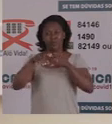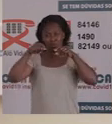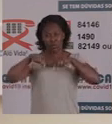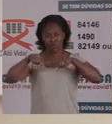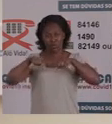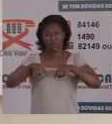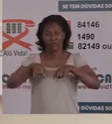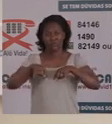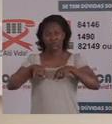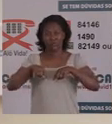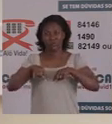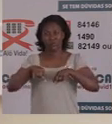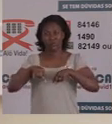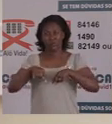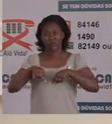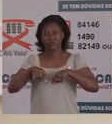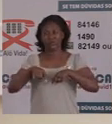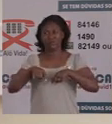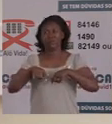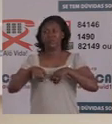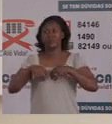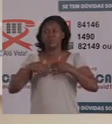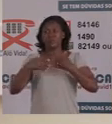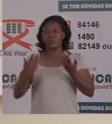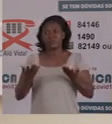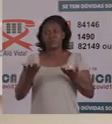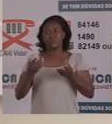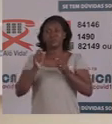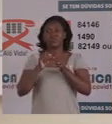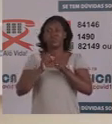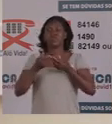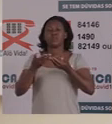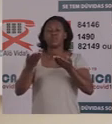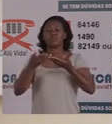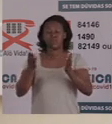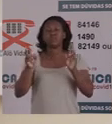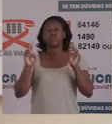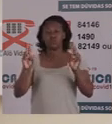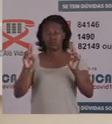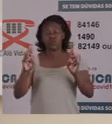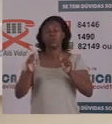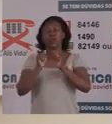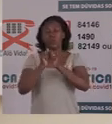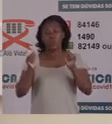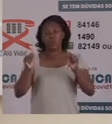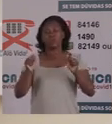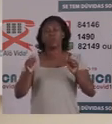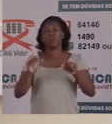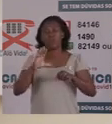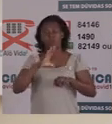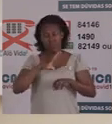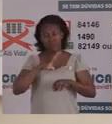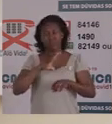Hoje, para além da apresentação habitual, incluímos também um componente